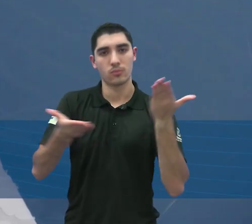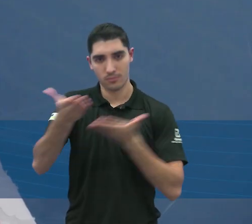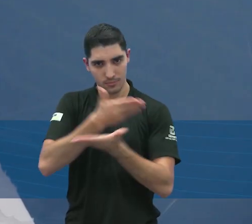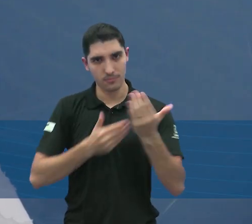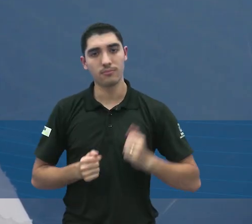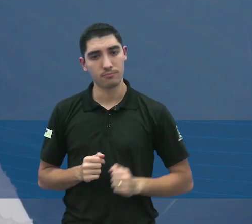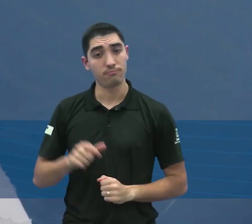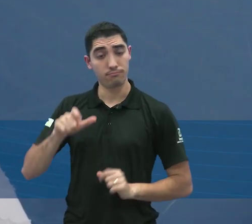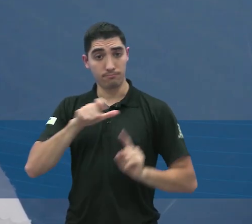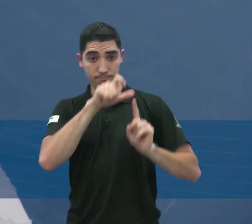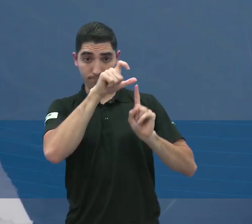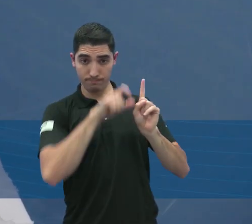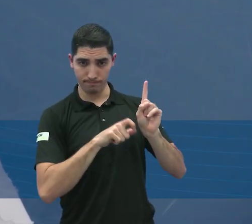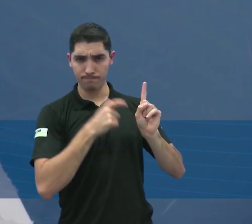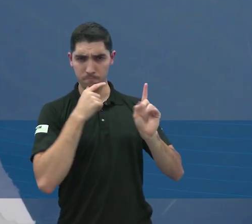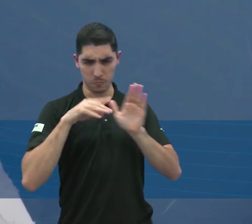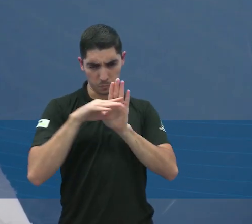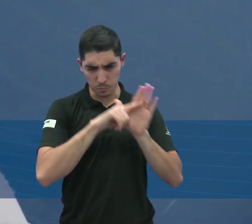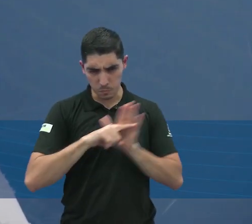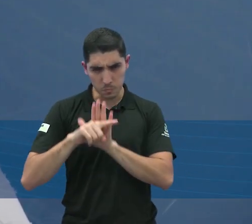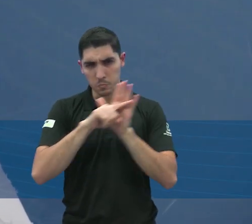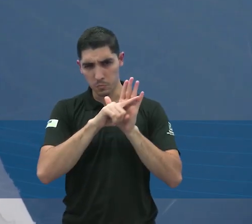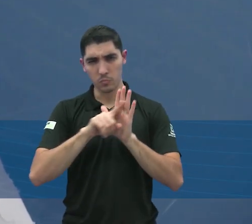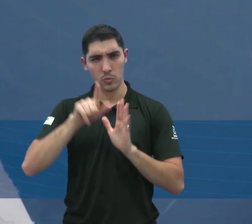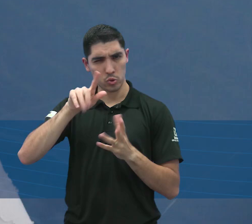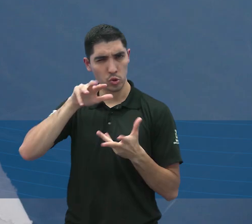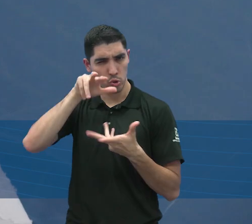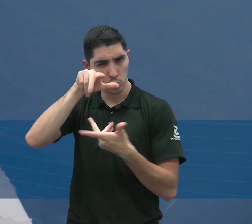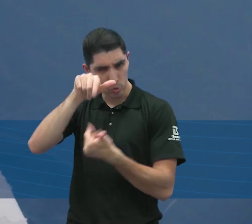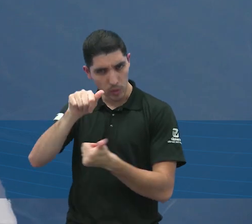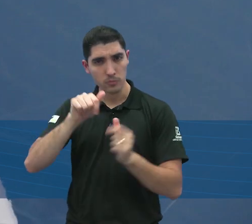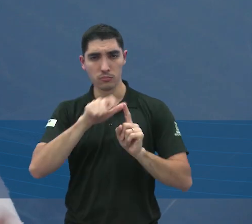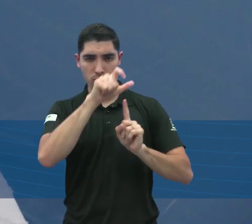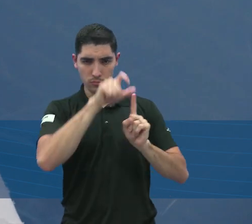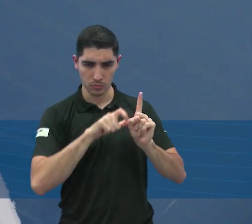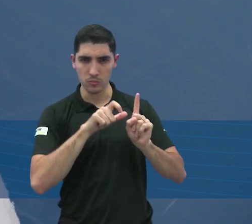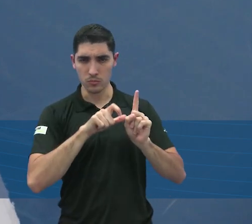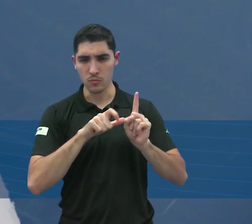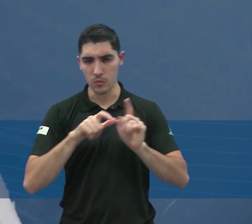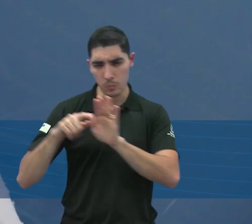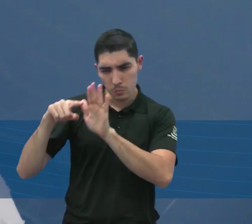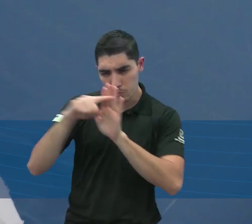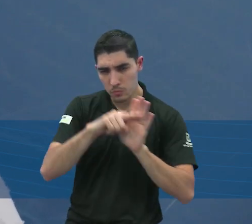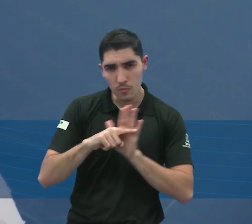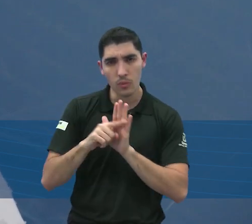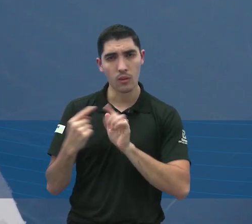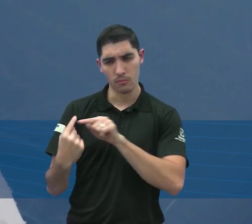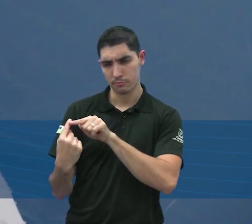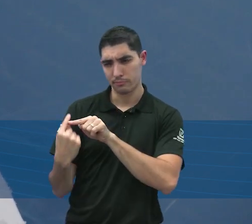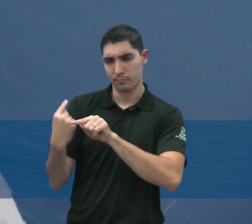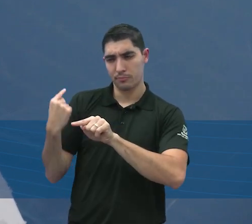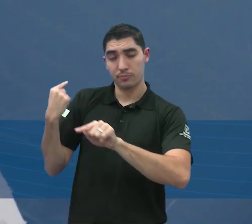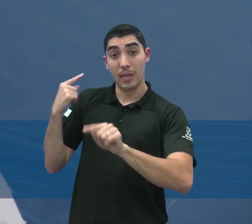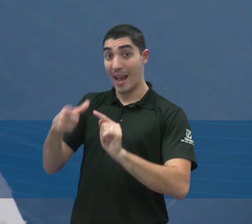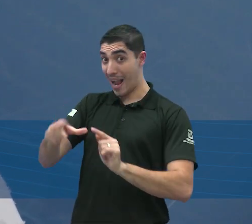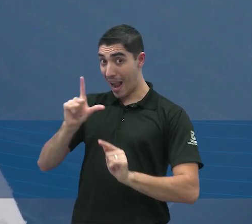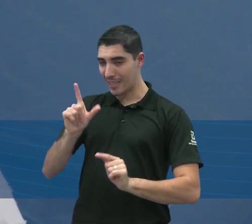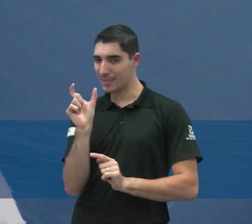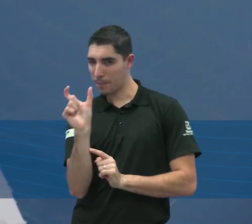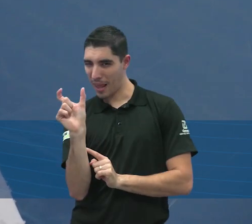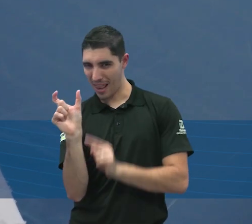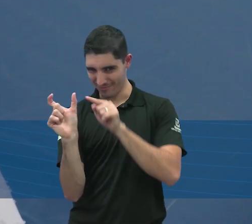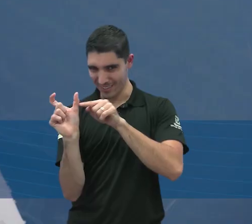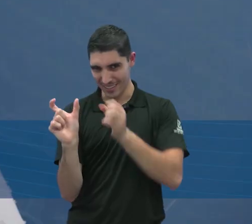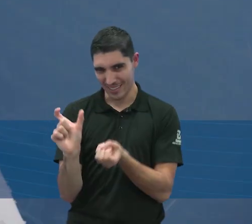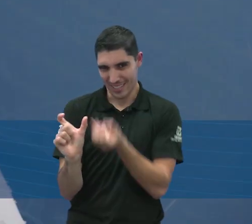um estudioso de geopolítica, na verdade um geógrafo da época, né, anterior ao momento em que o termo foi cunhado, né, que se